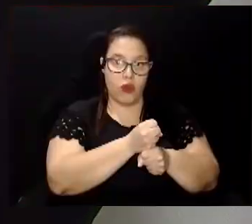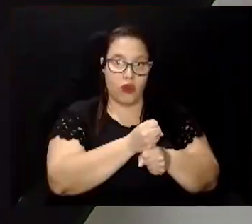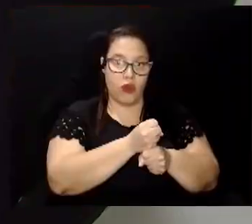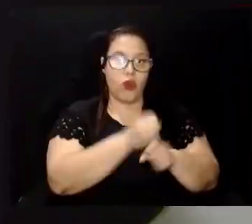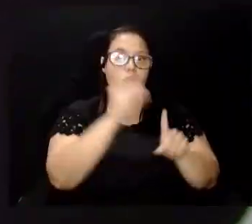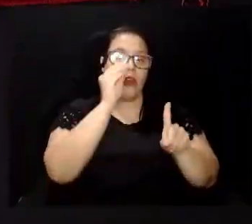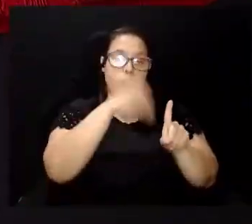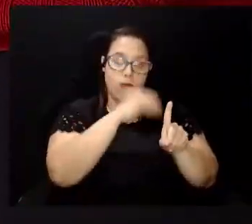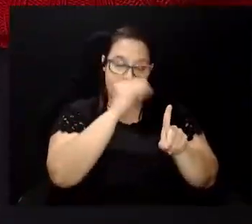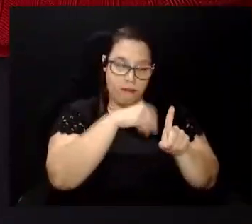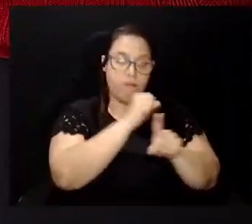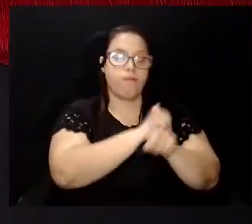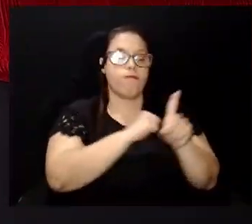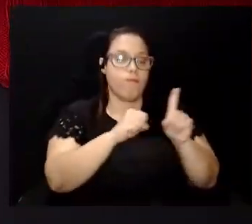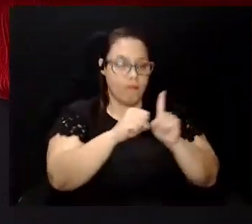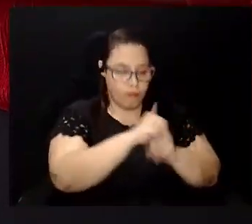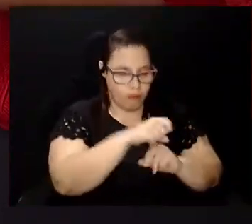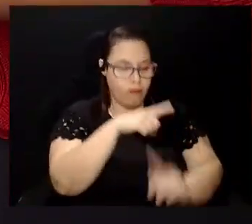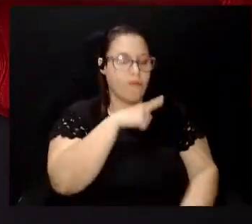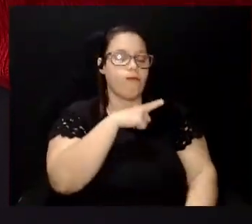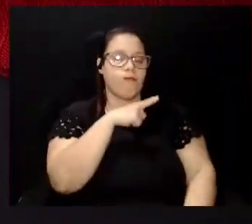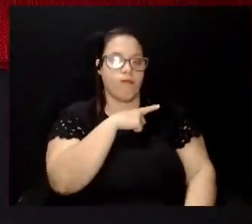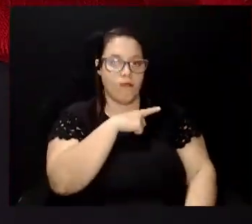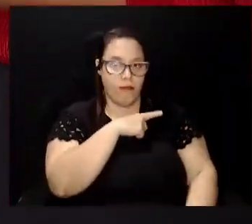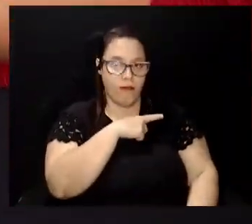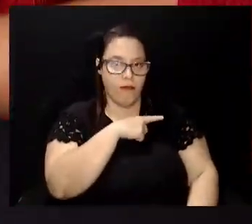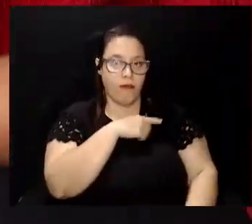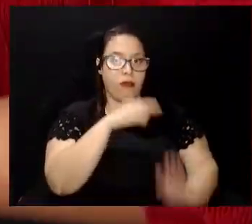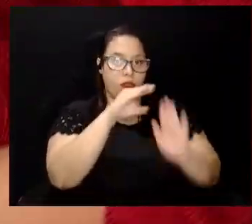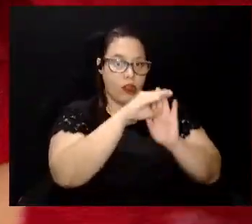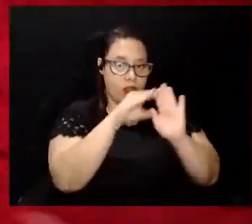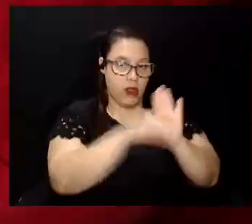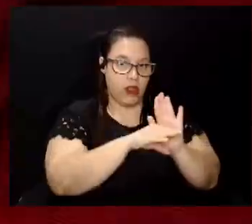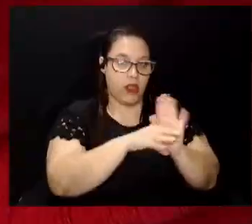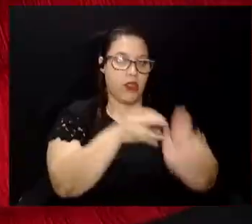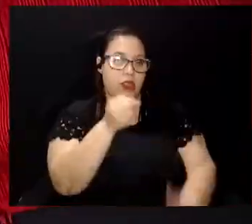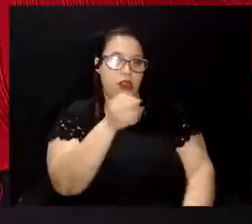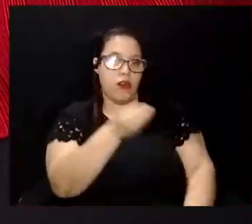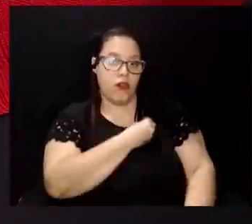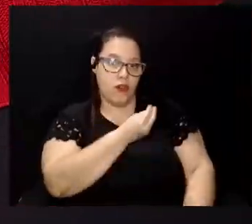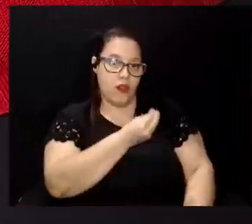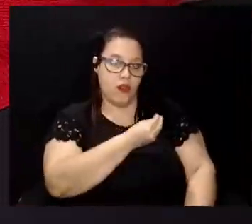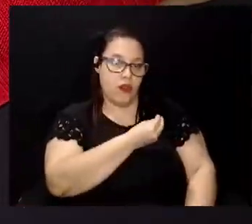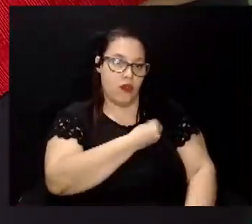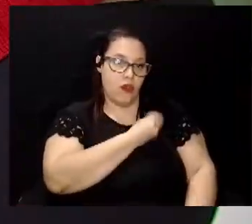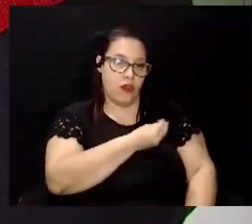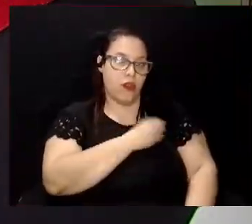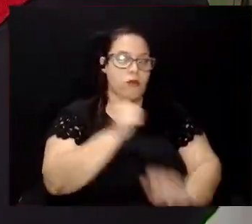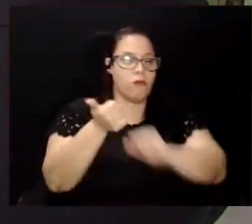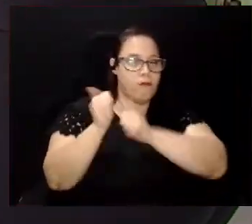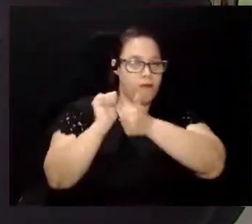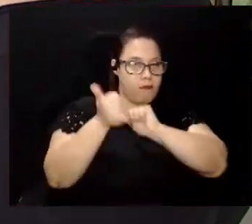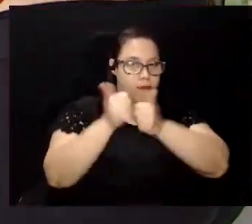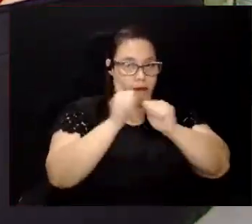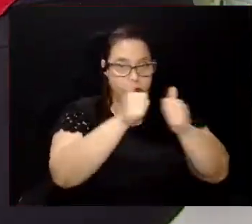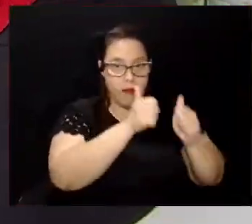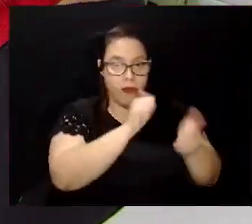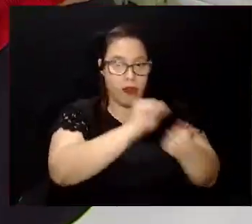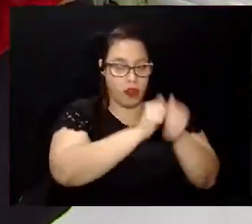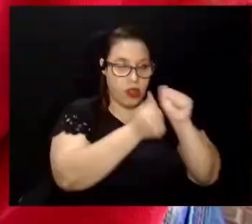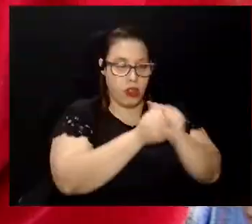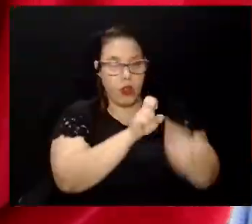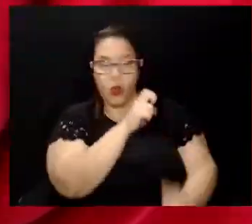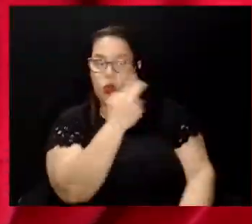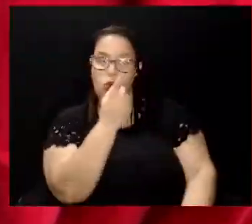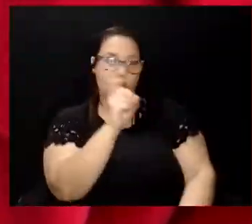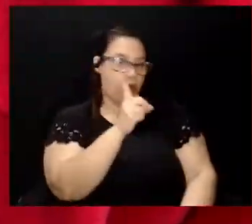está em situação de vulnerabilidade social. O programa Viva Leite, eles faz essa triagem, né, essa análise, se encaixa ou